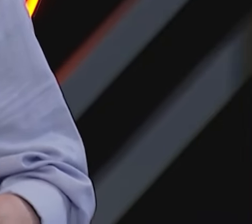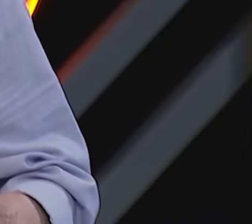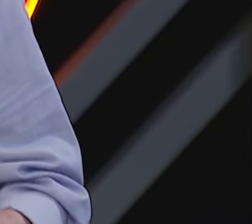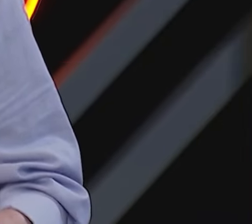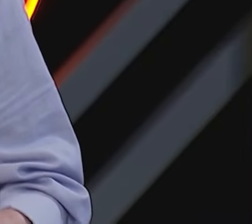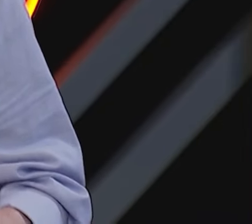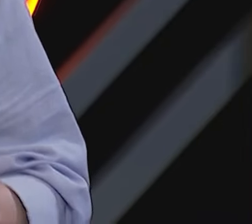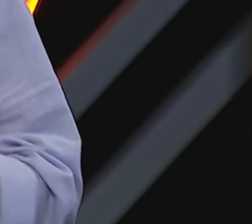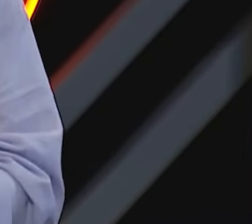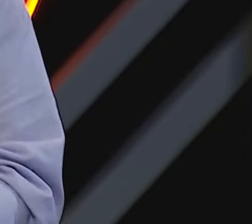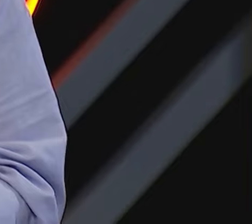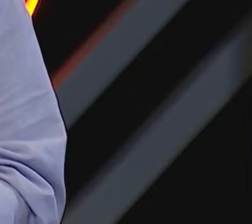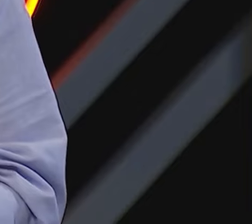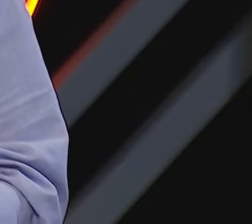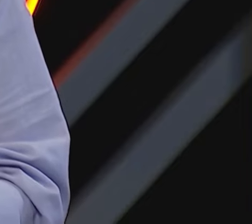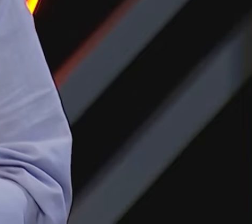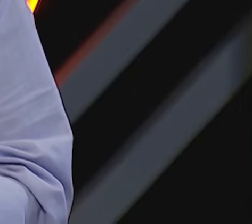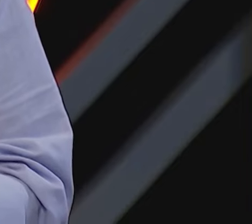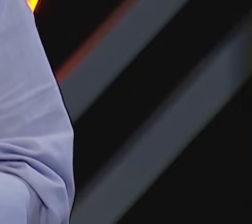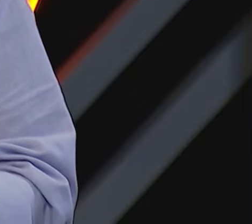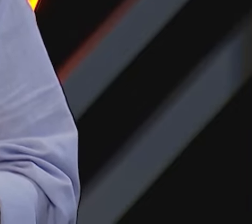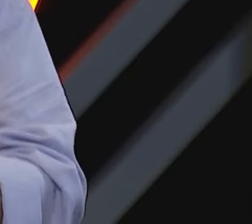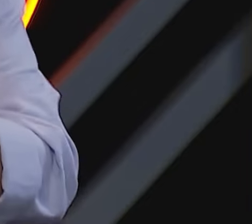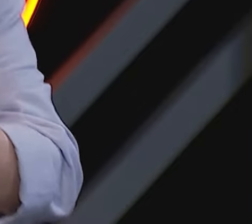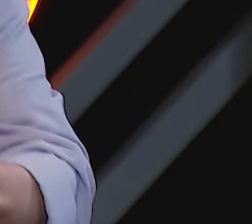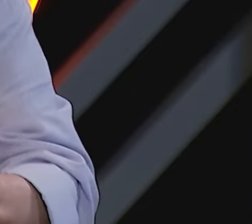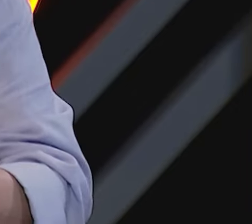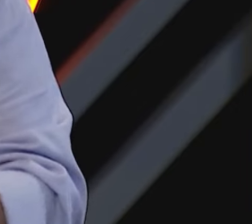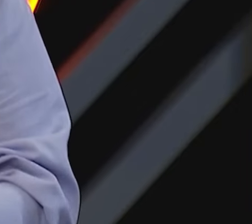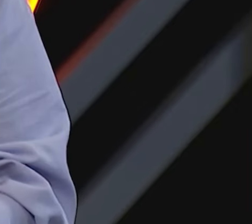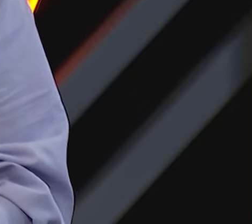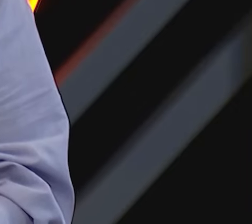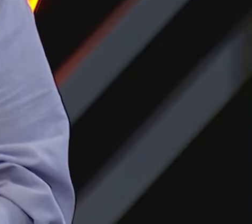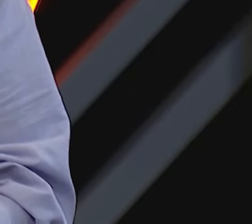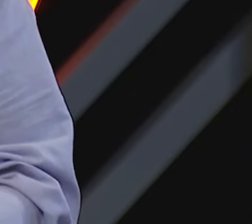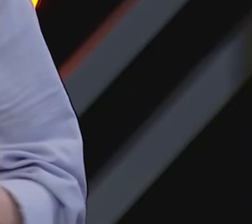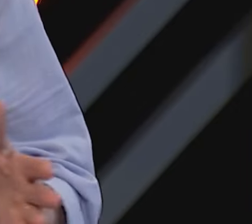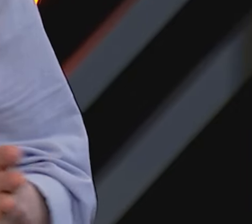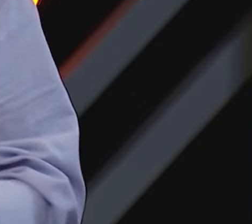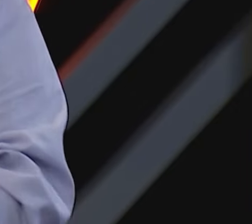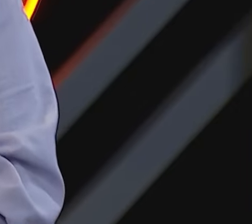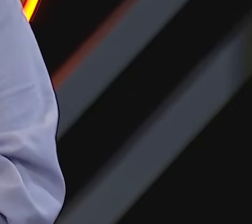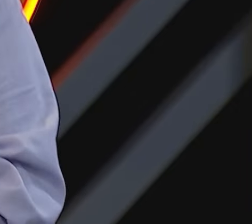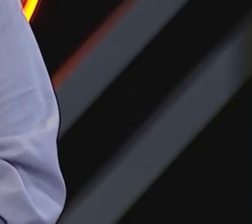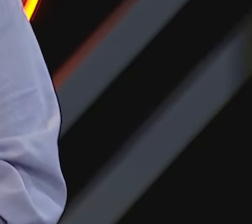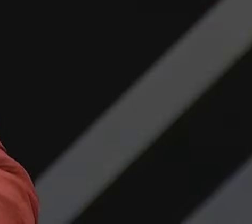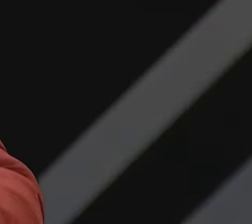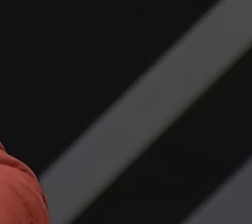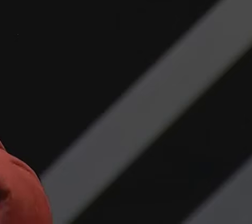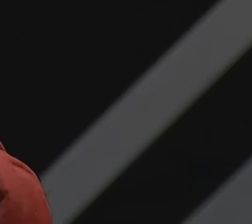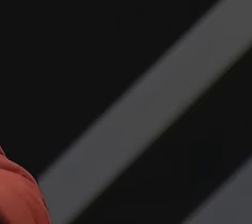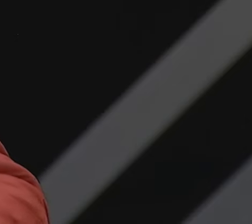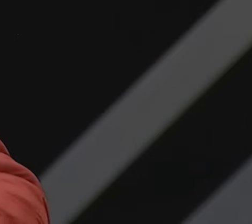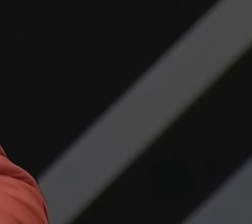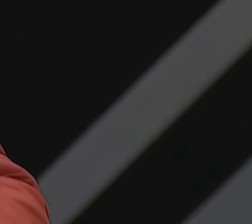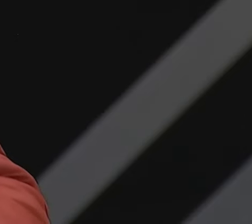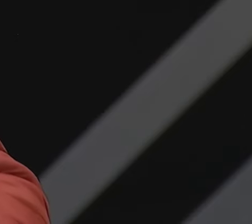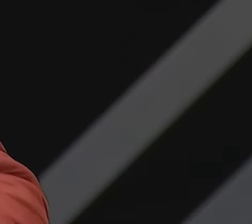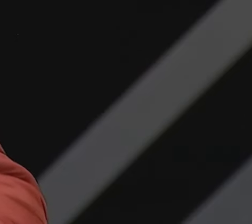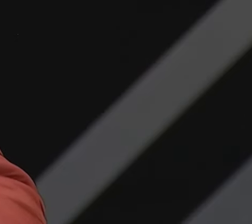se dar conta que aquela vida, aquele dia a dia, não era para você? Eu estava com meu